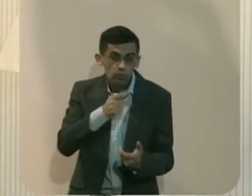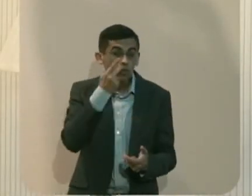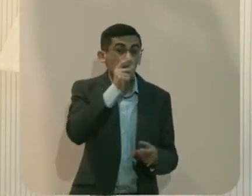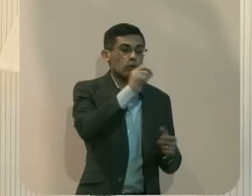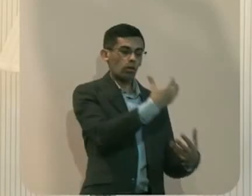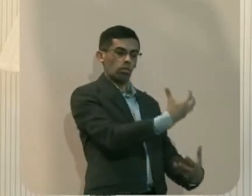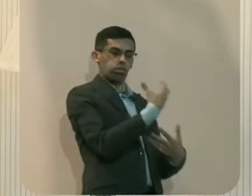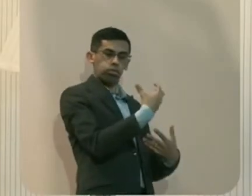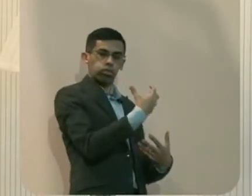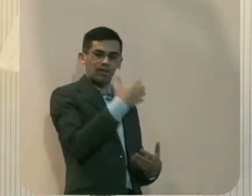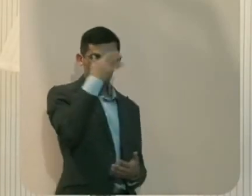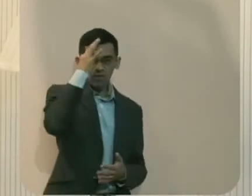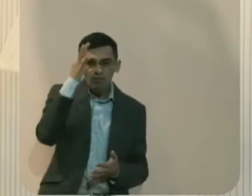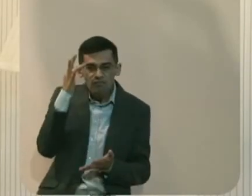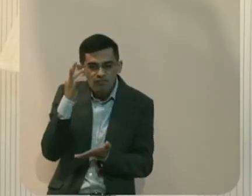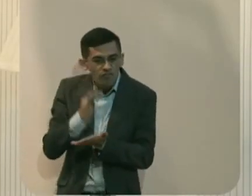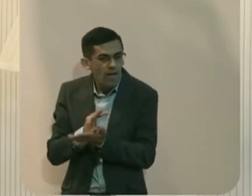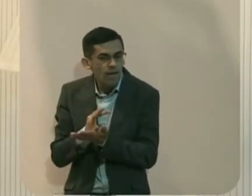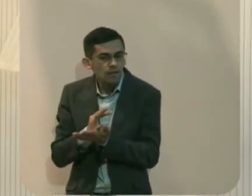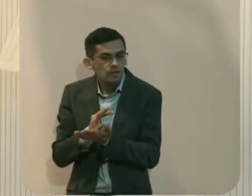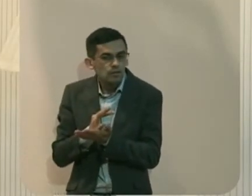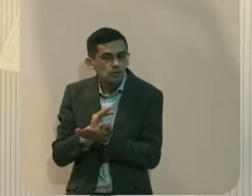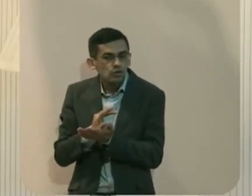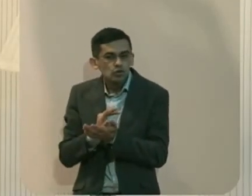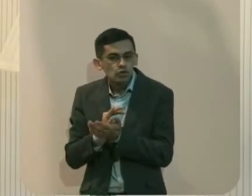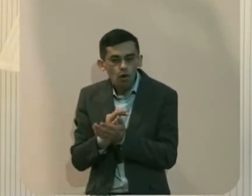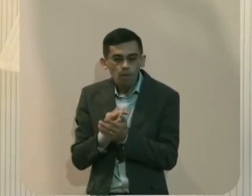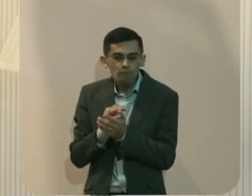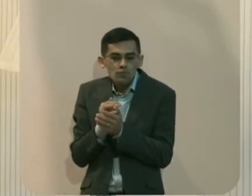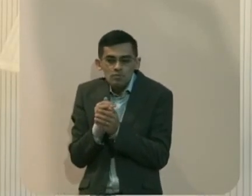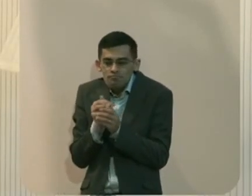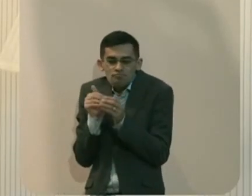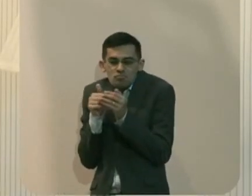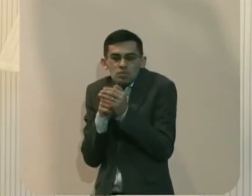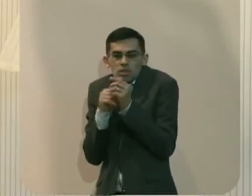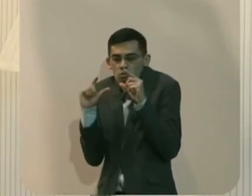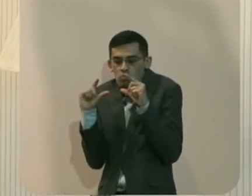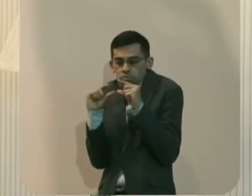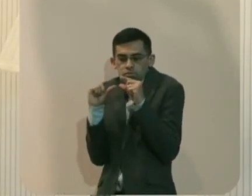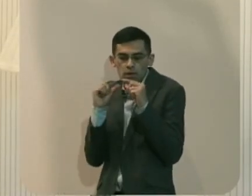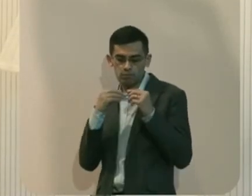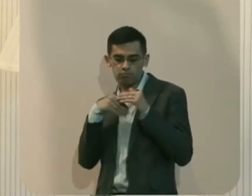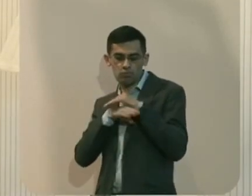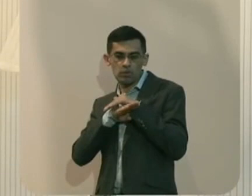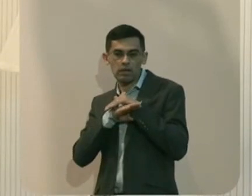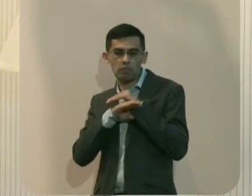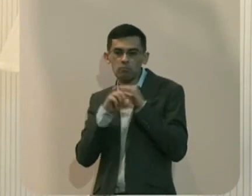olha, a fé tem que ficar num compartimento separado da vida.